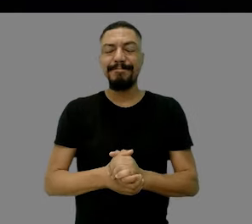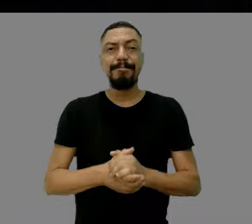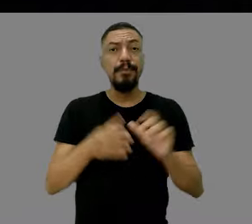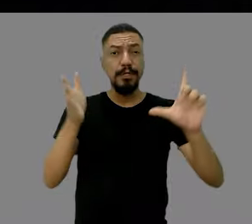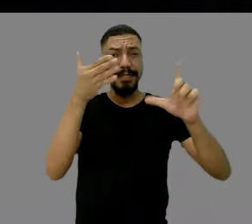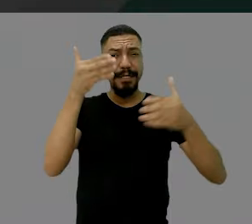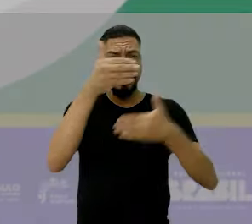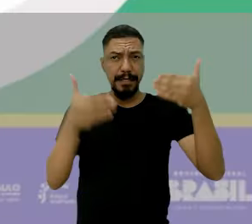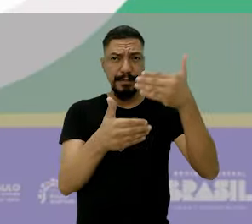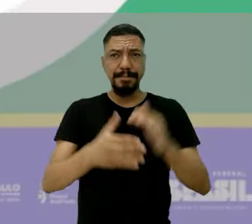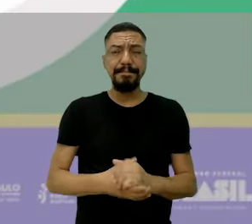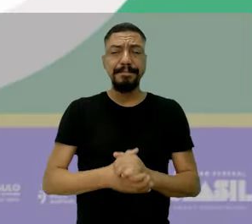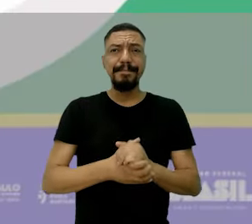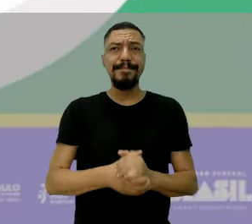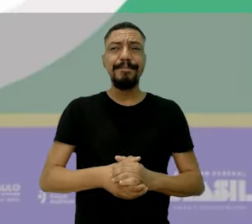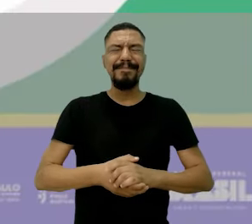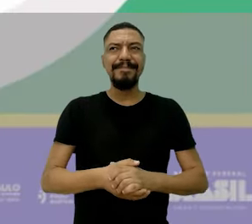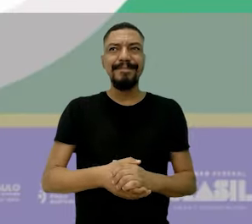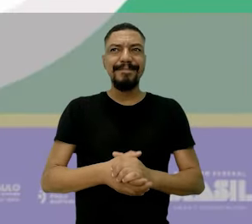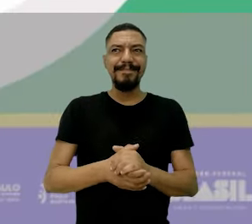passar, por favor, o slide.